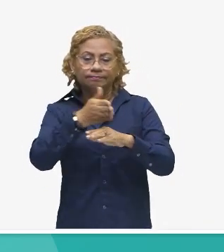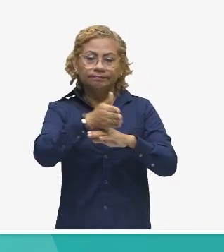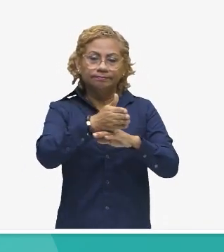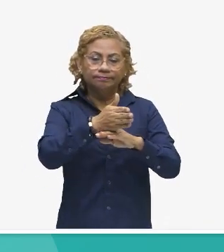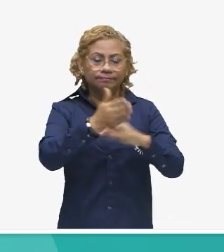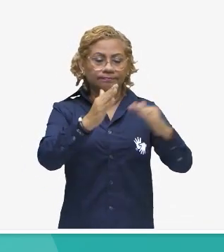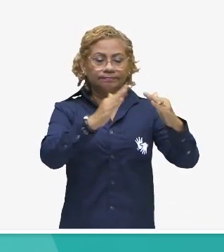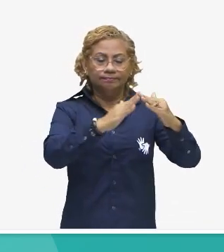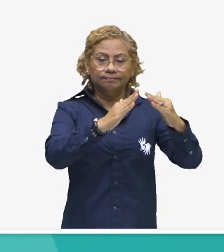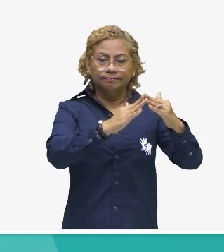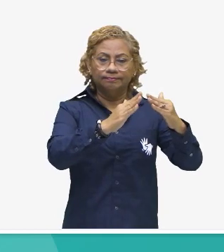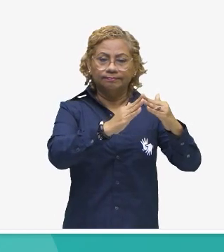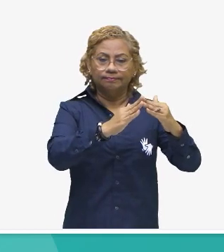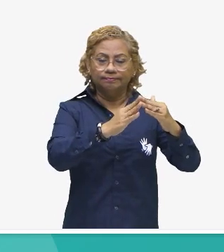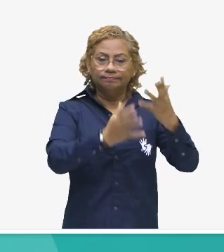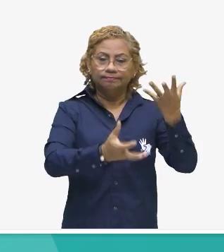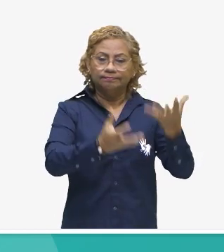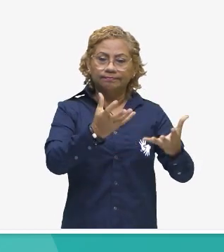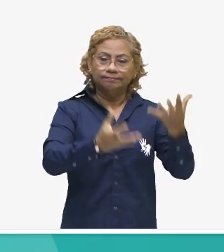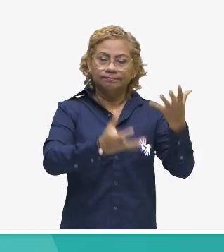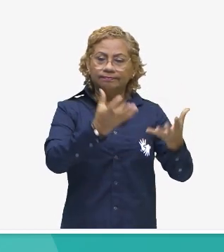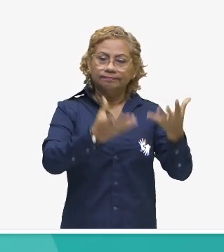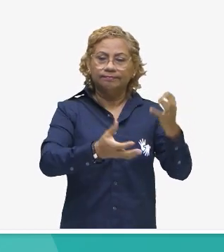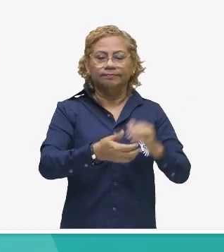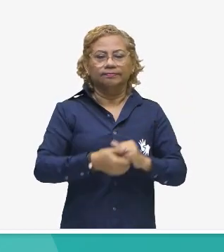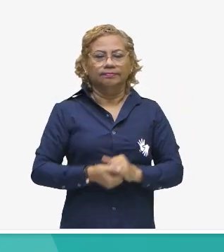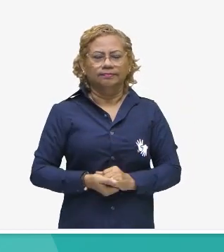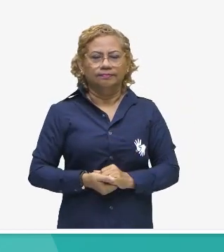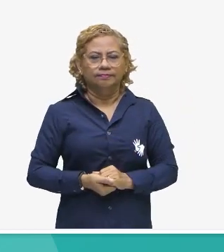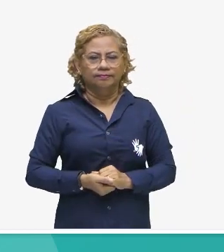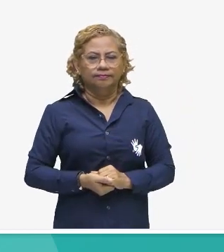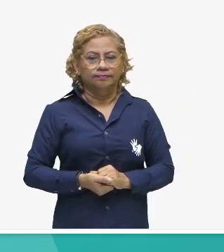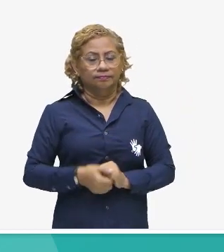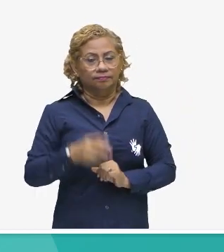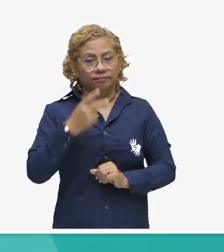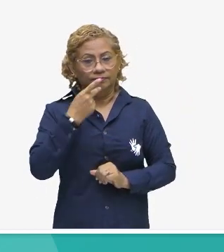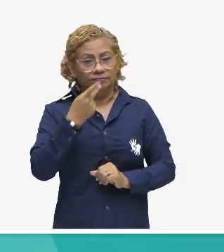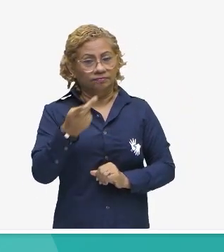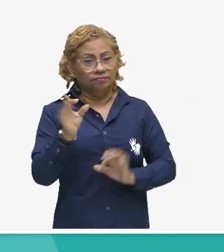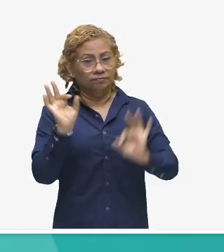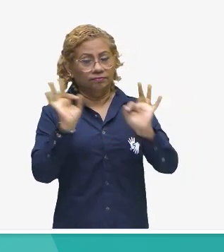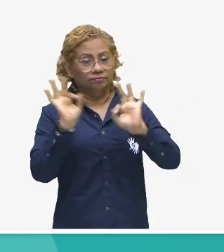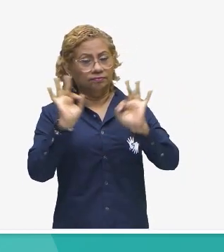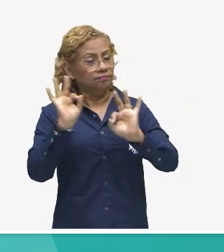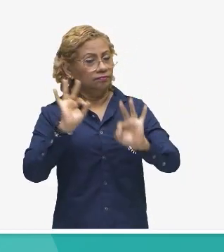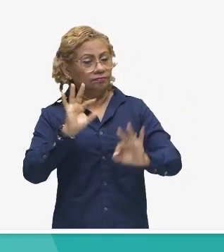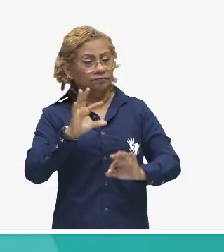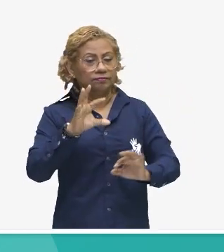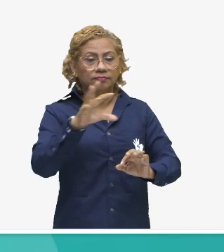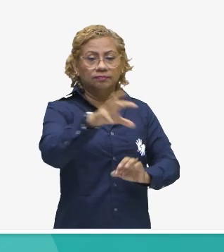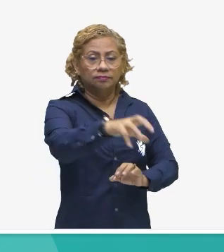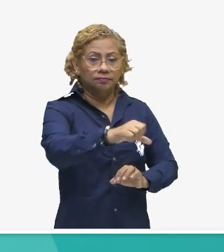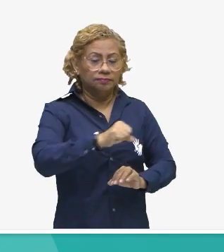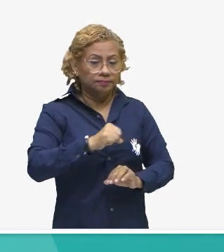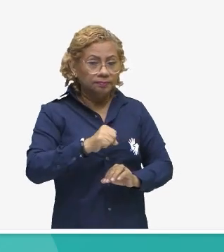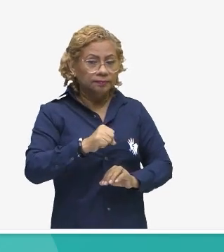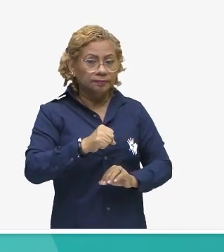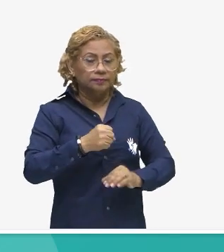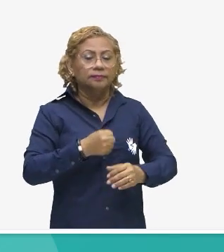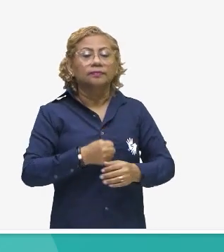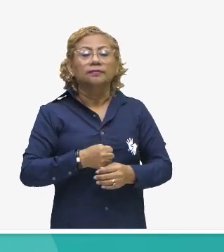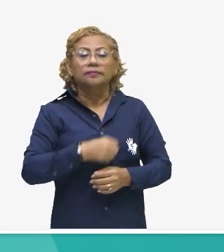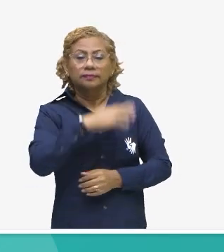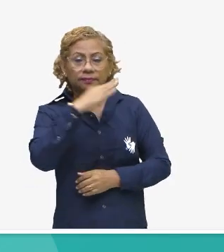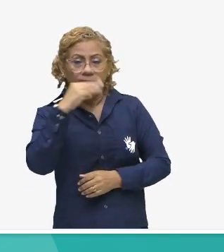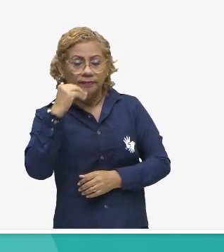ele não falou, né, que iria salvar ali naquele momento, que ele salvaria futuramente, né, iria lá